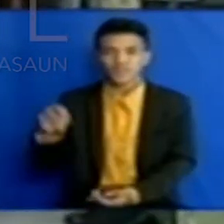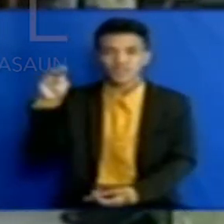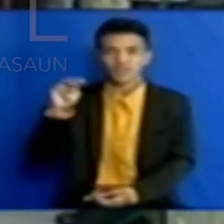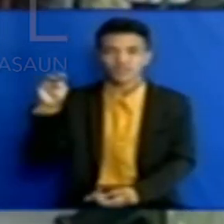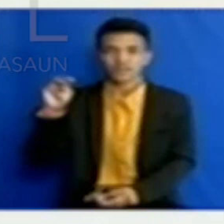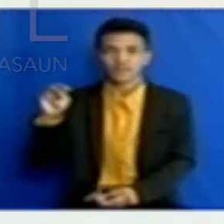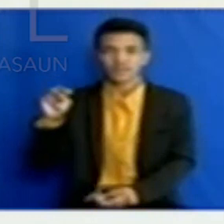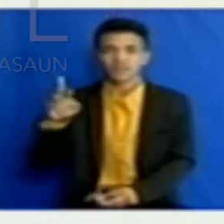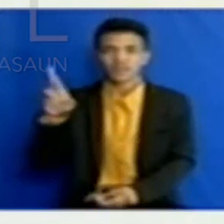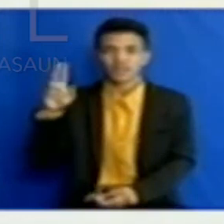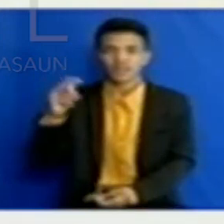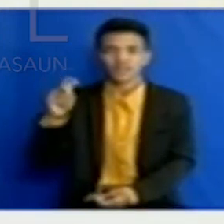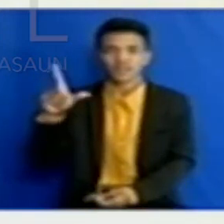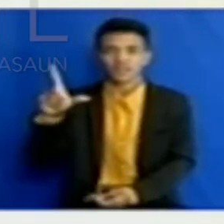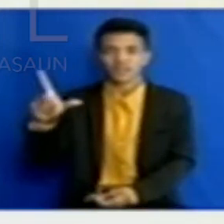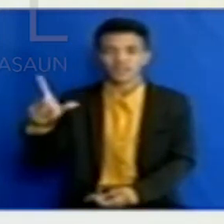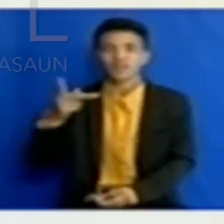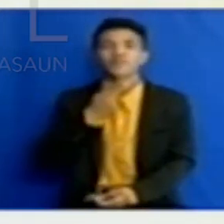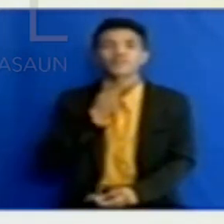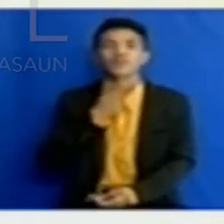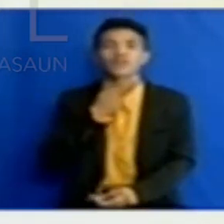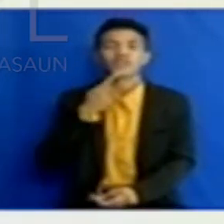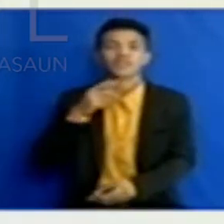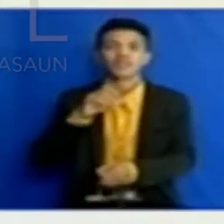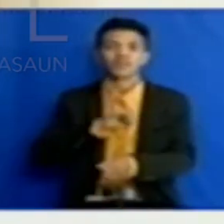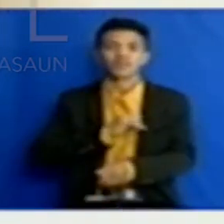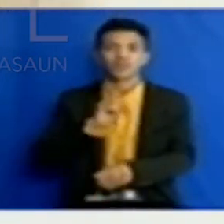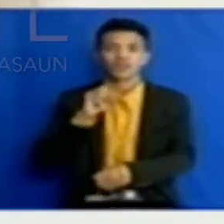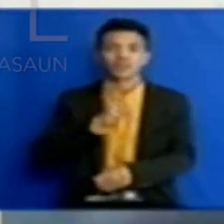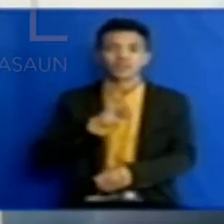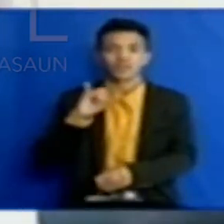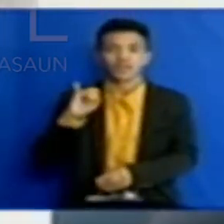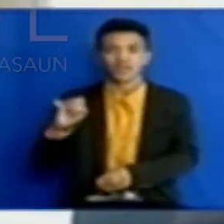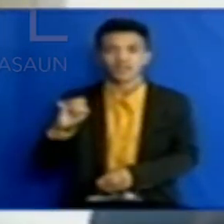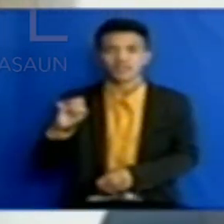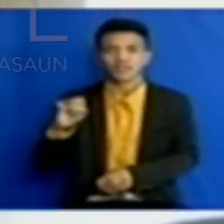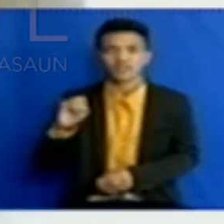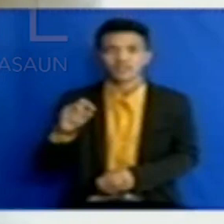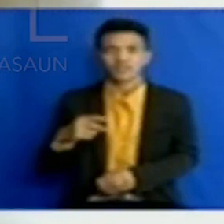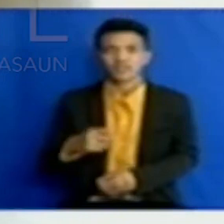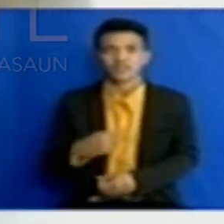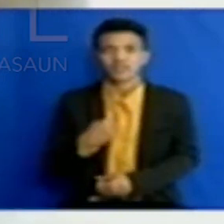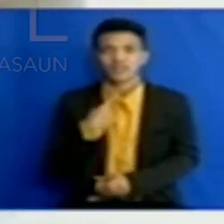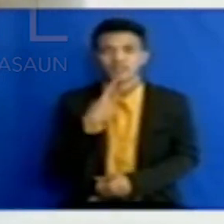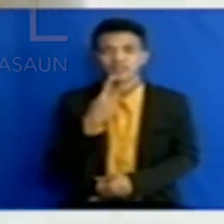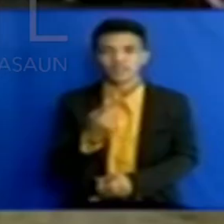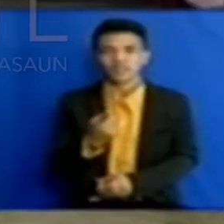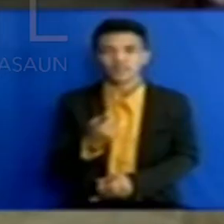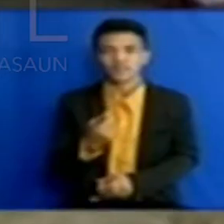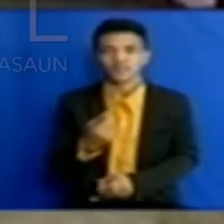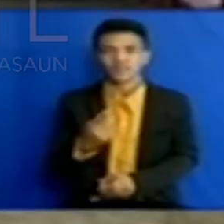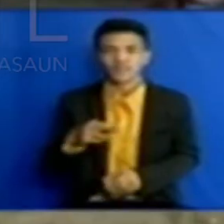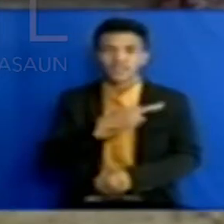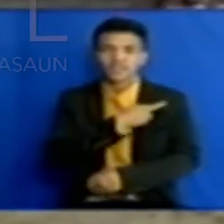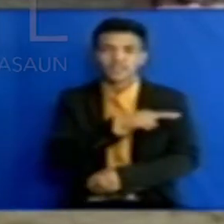Segunda-feira, né, Bairro TTL, Padre Paróquia Nossa Senhora de Fátima Suai, Sebastião Eugênio da Cruz Correia Hateten,